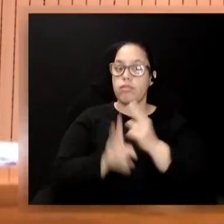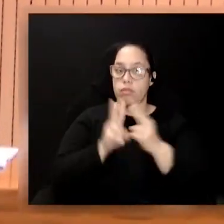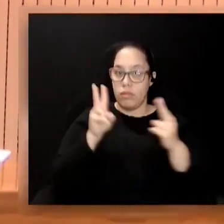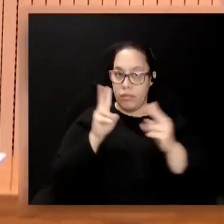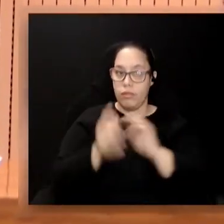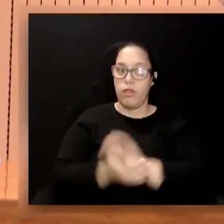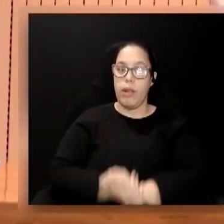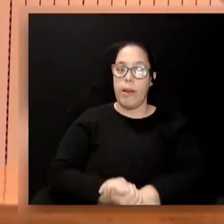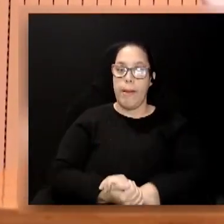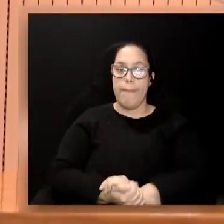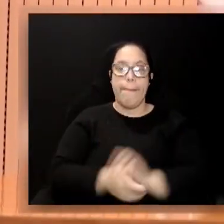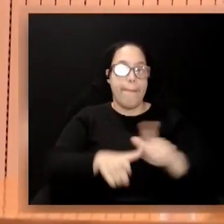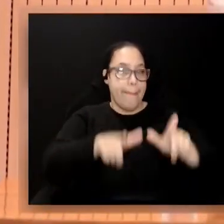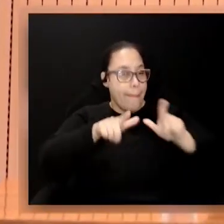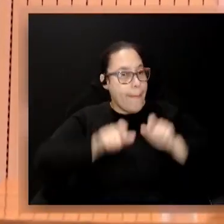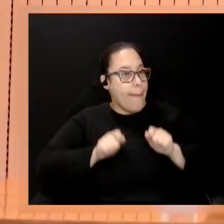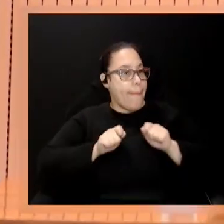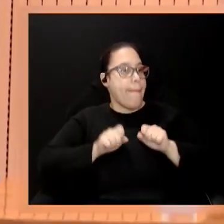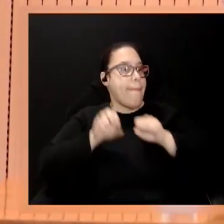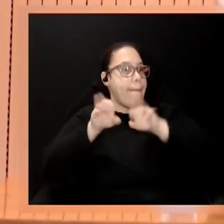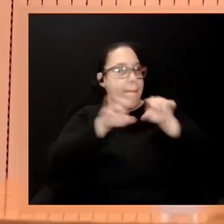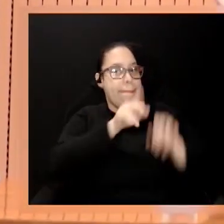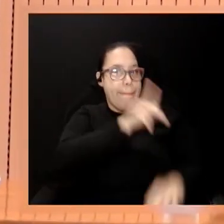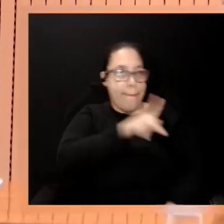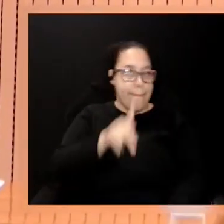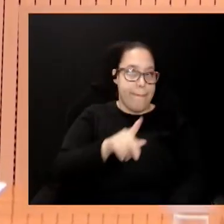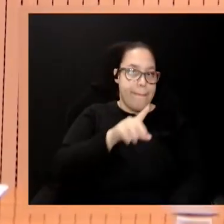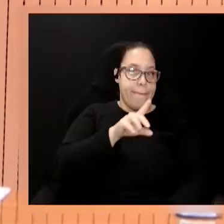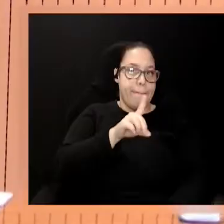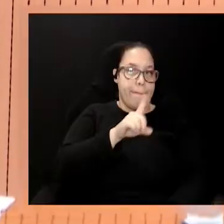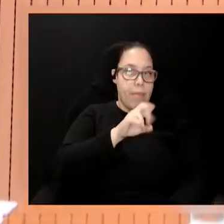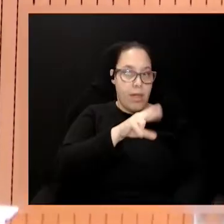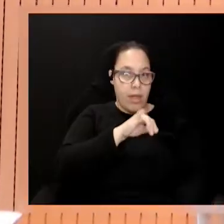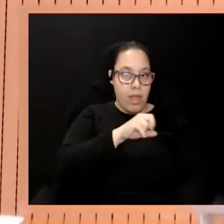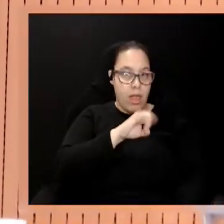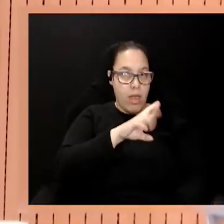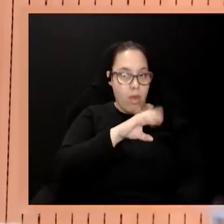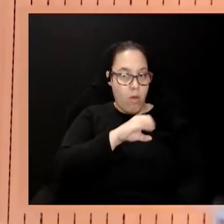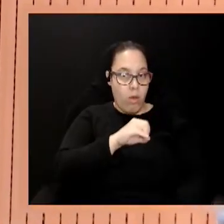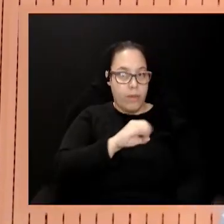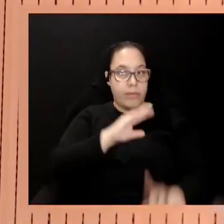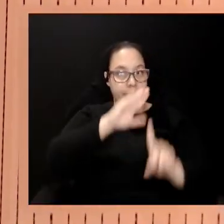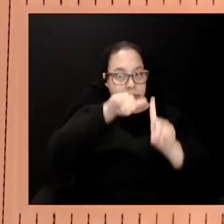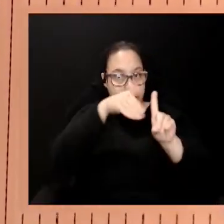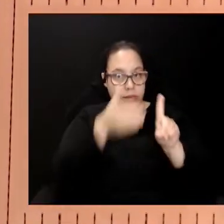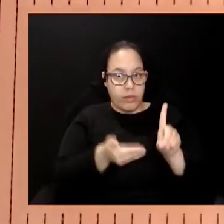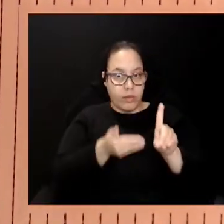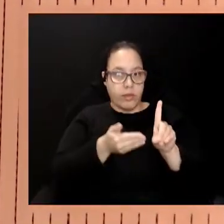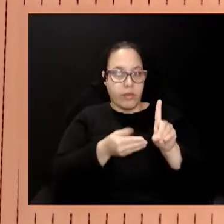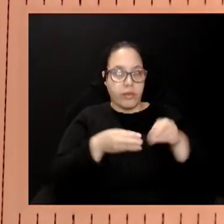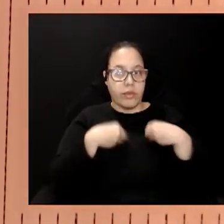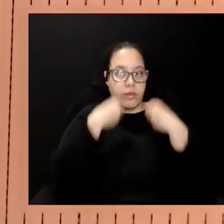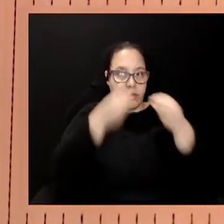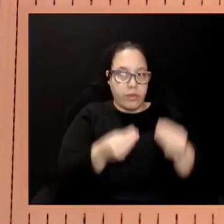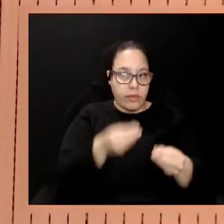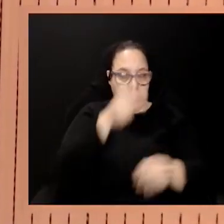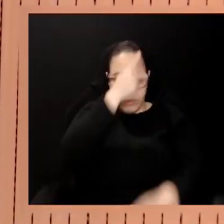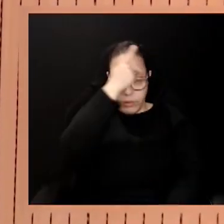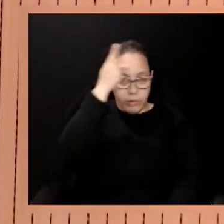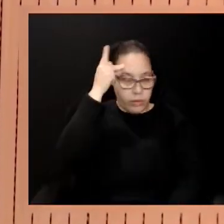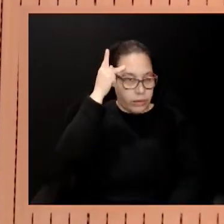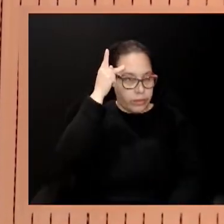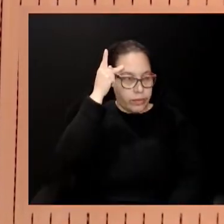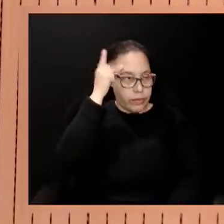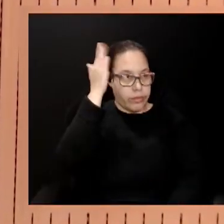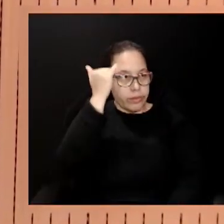de Mérito Educacional Professor Darcy Ribeiro é uma honraria concedida a personalidades que contribuem